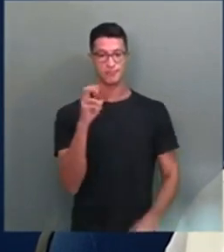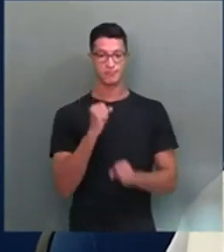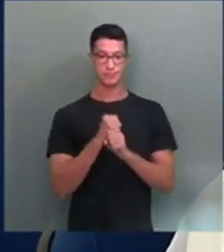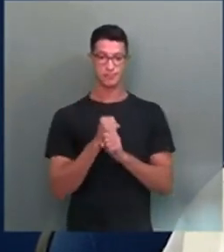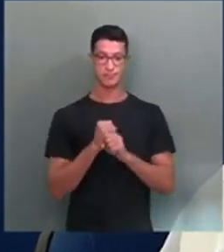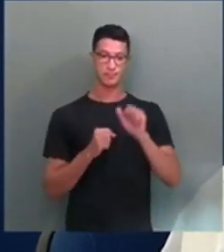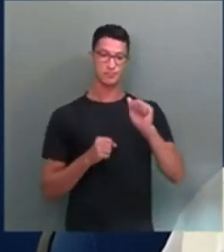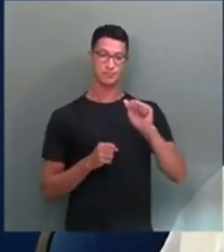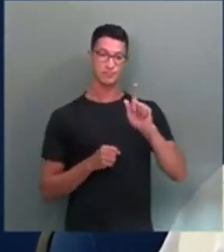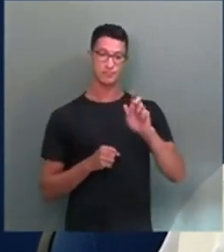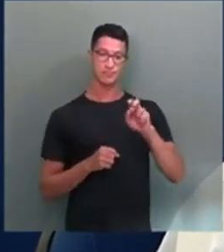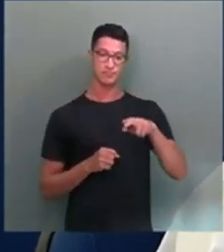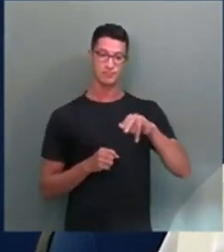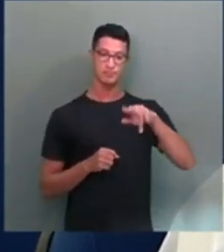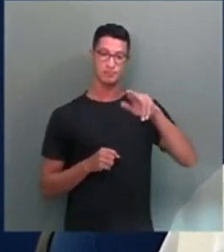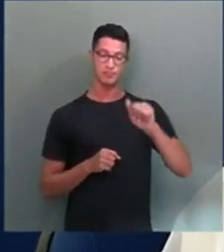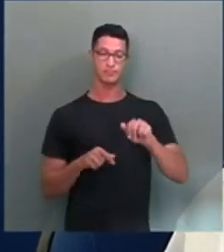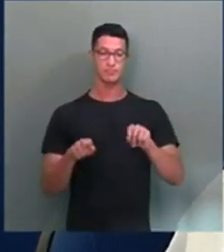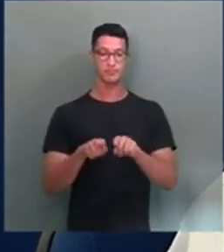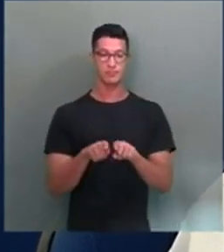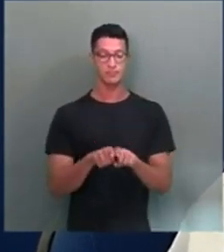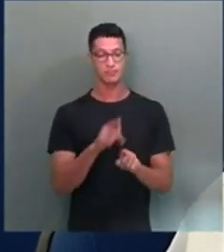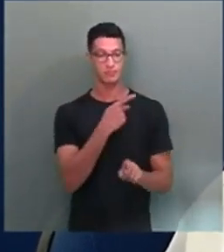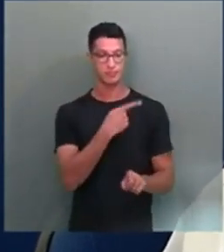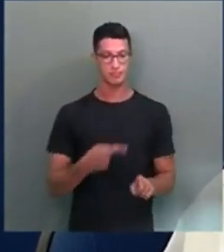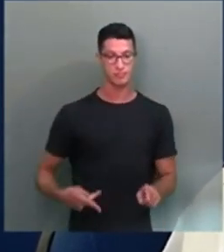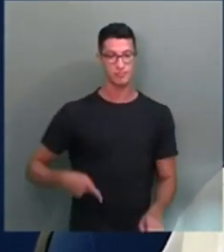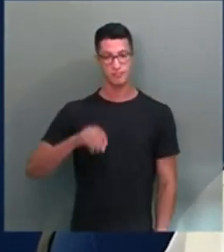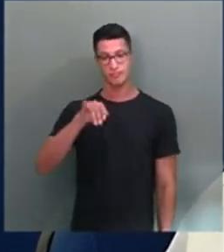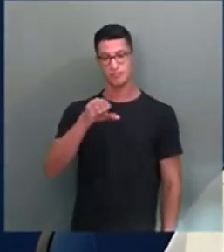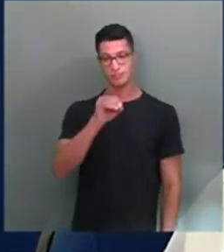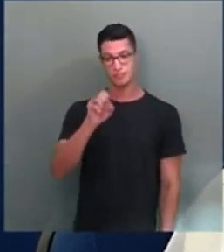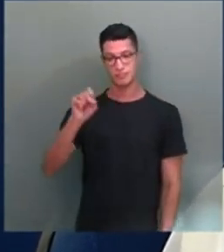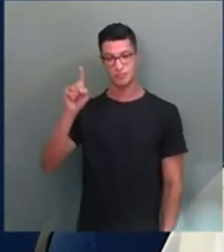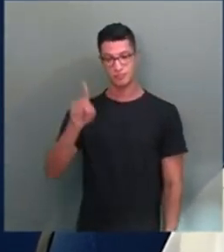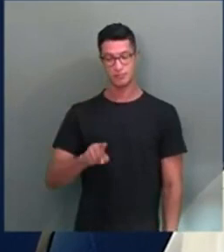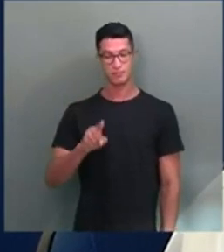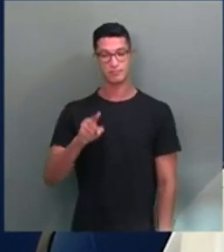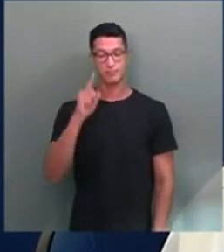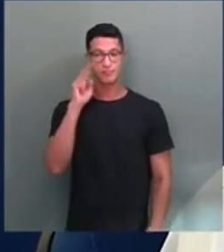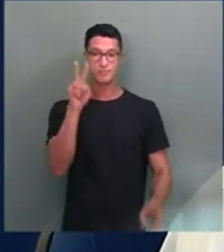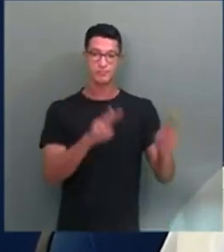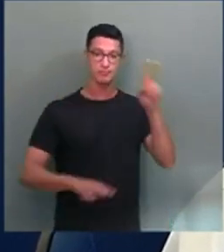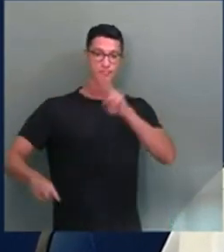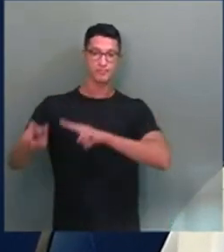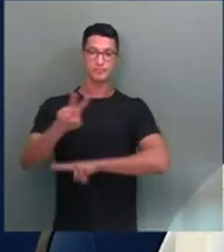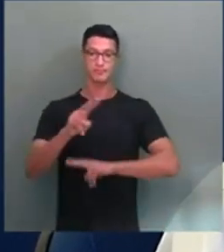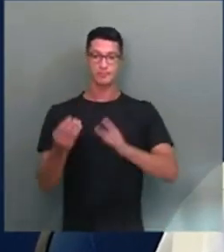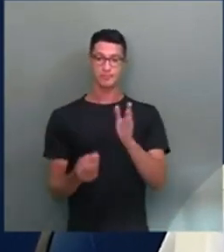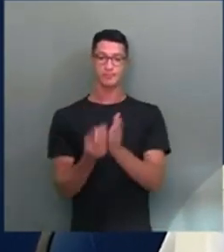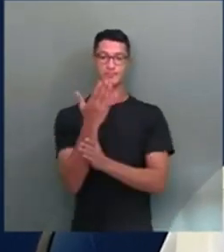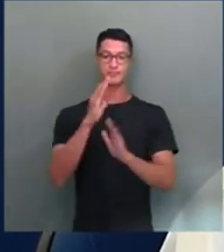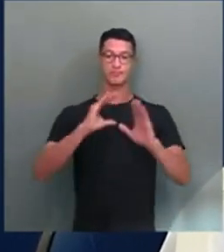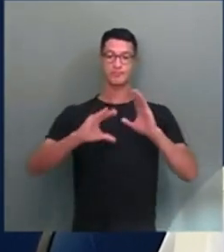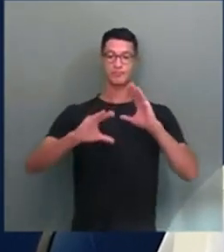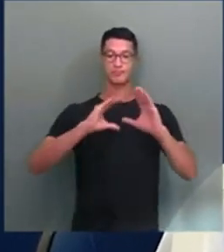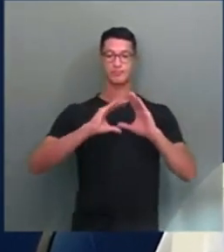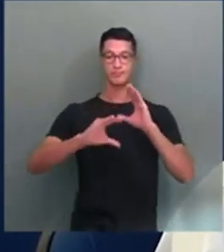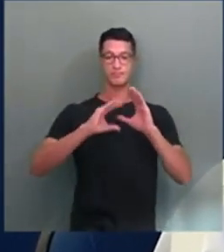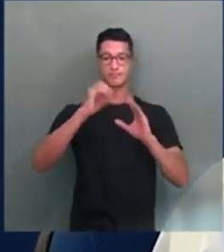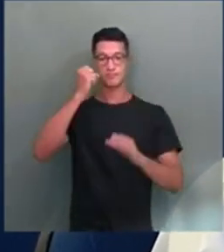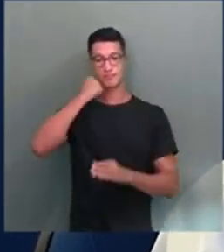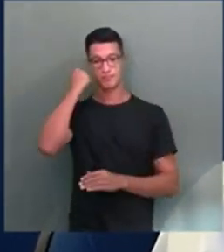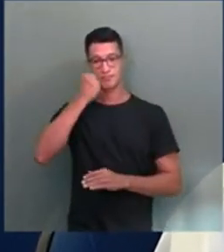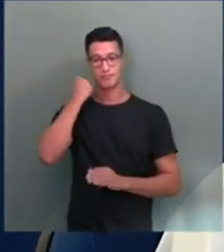da agência e da Rádio Senado. Presidente José Sarney, um visionário na criação dos veículos de comunicação do